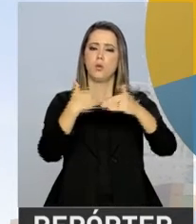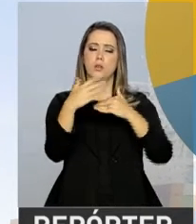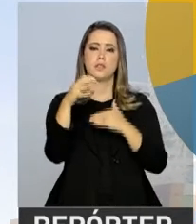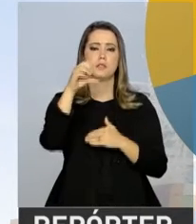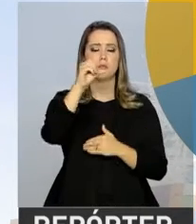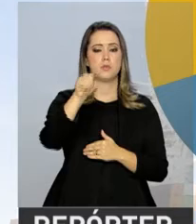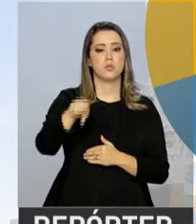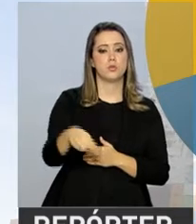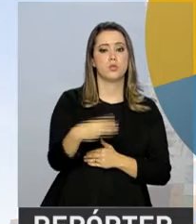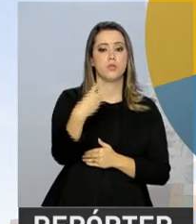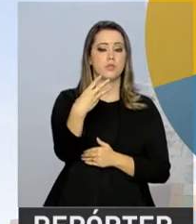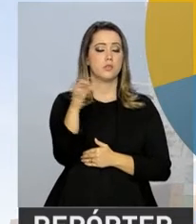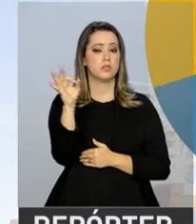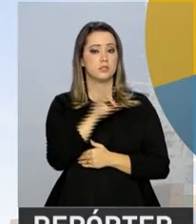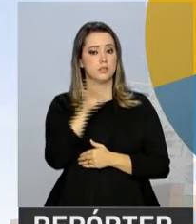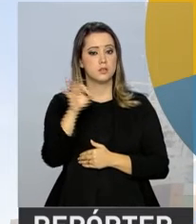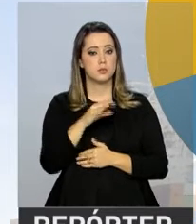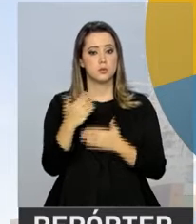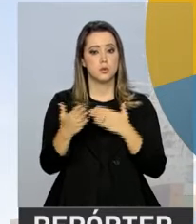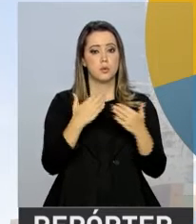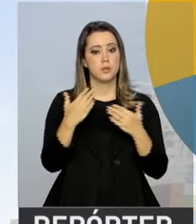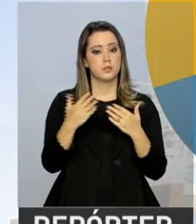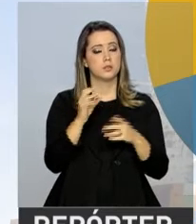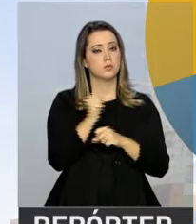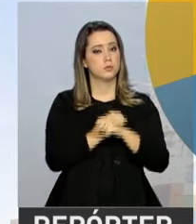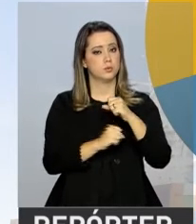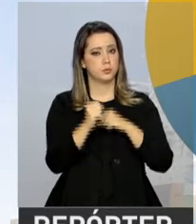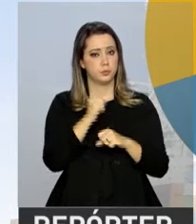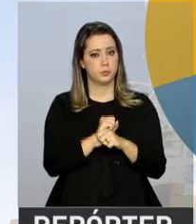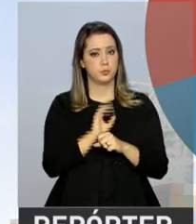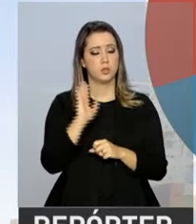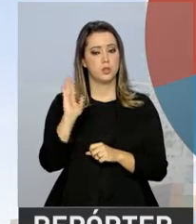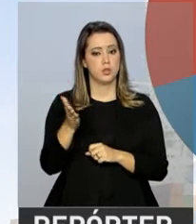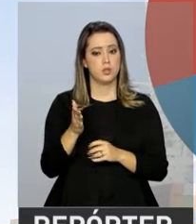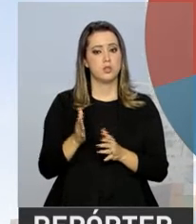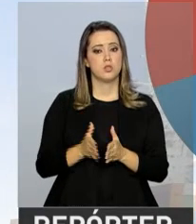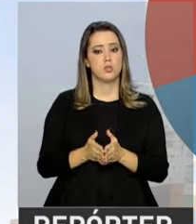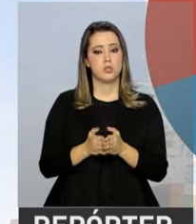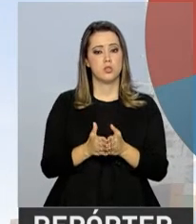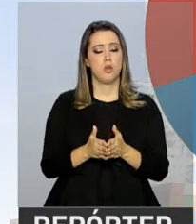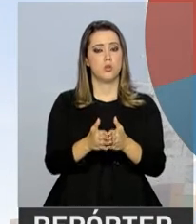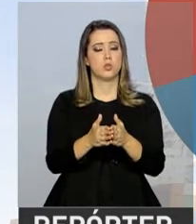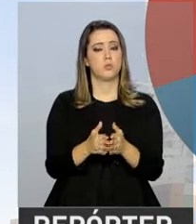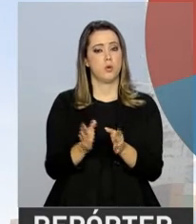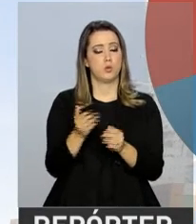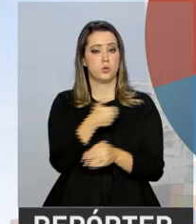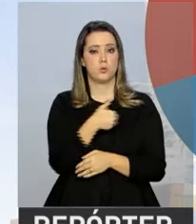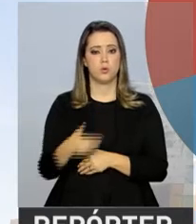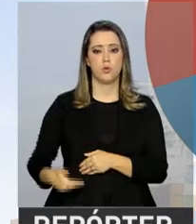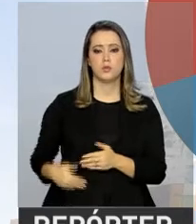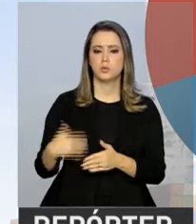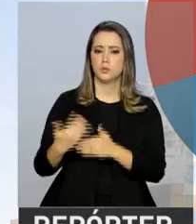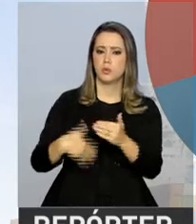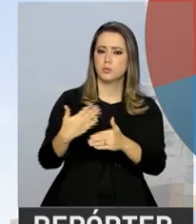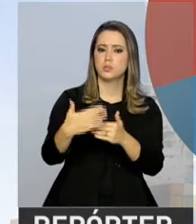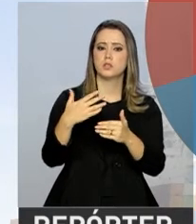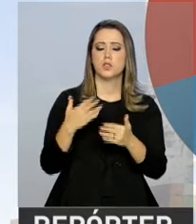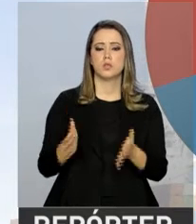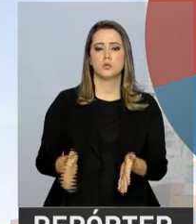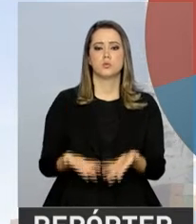9,3 por cento em relação ao ano anterior já os portos públicos movimentaram quase